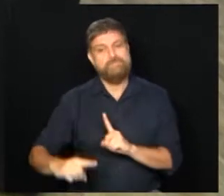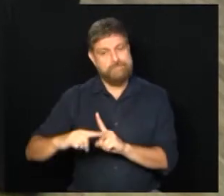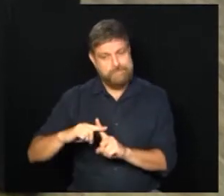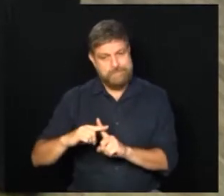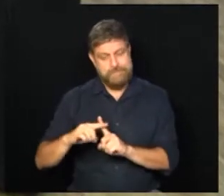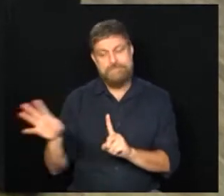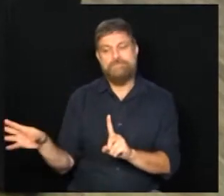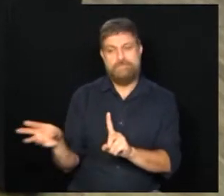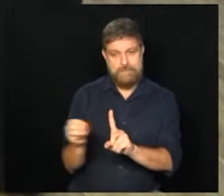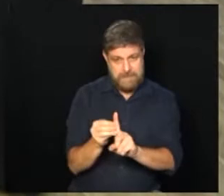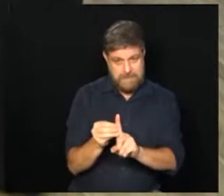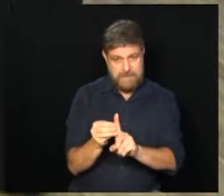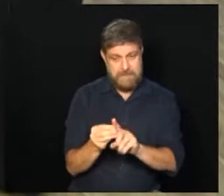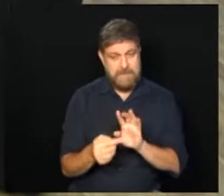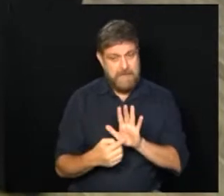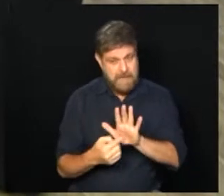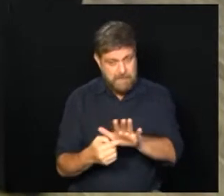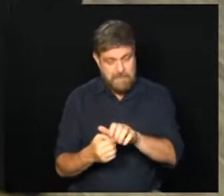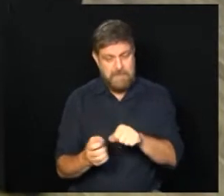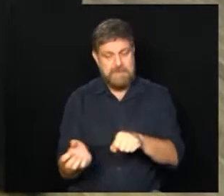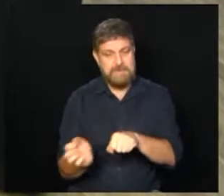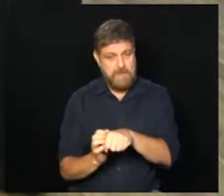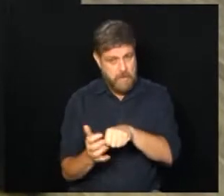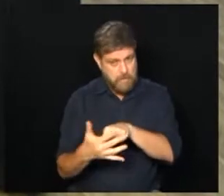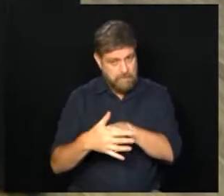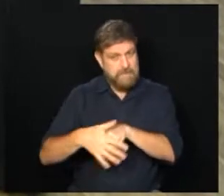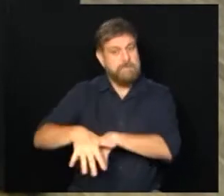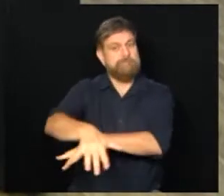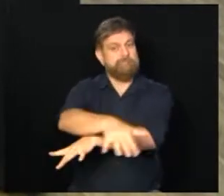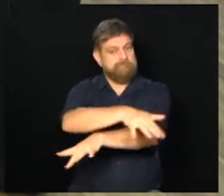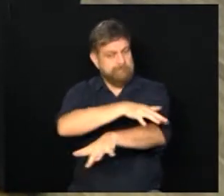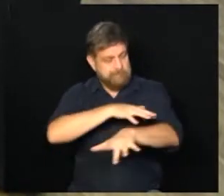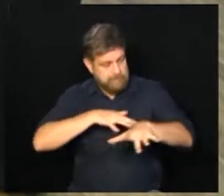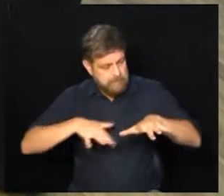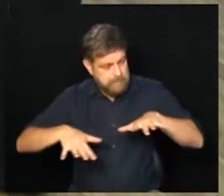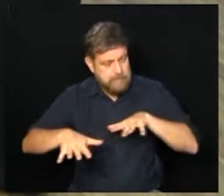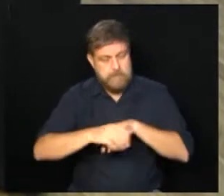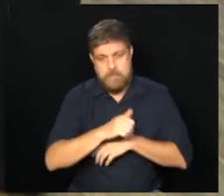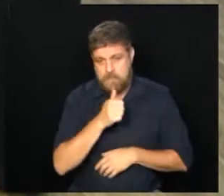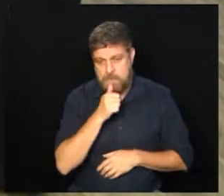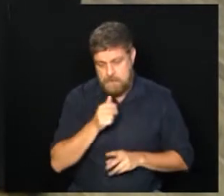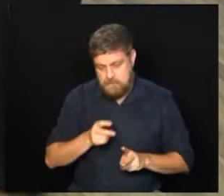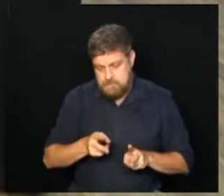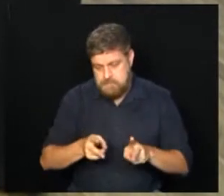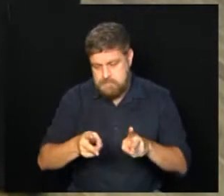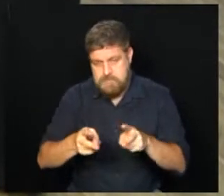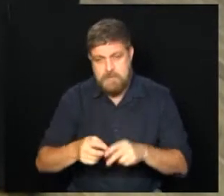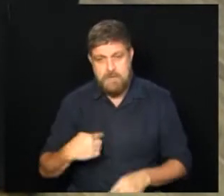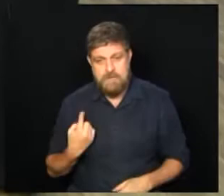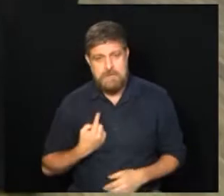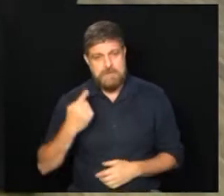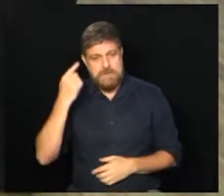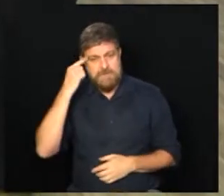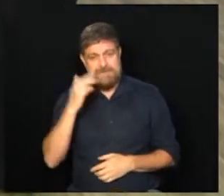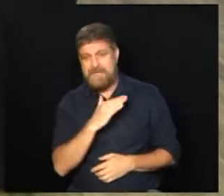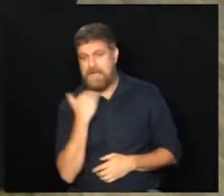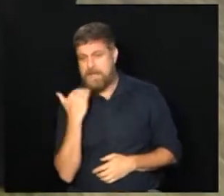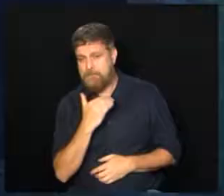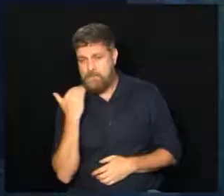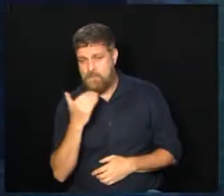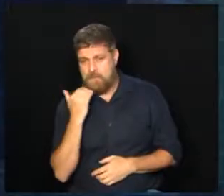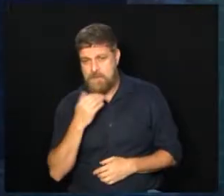para a doença, o que mostra que ela continua circulando pela nossa cidade. E quando a gente fala em óbitos na RMC